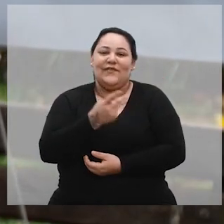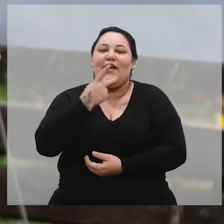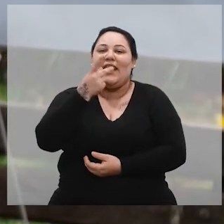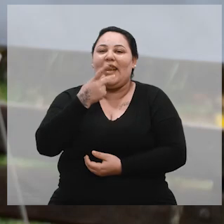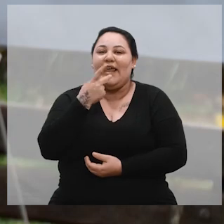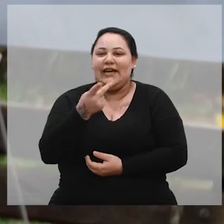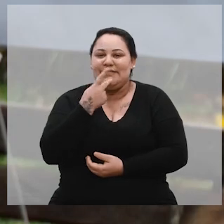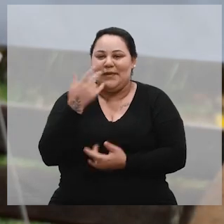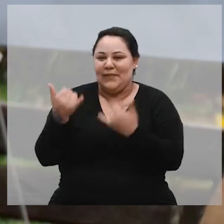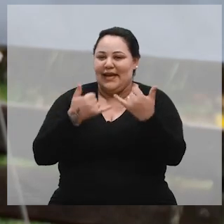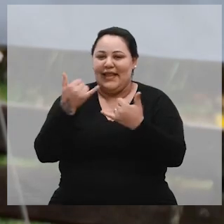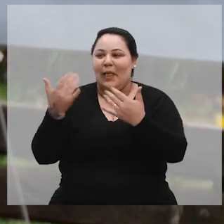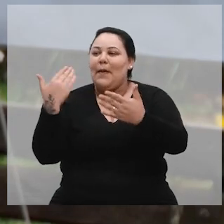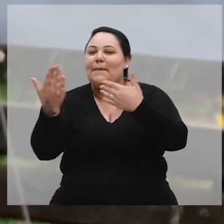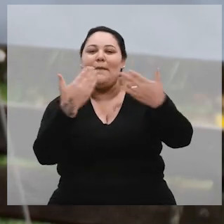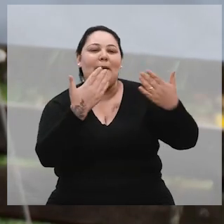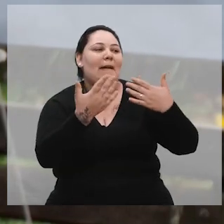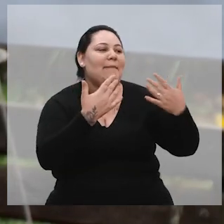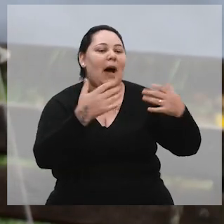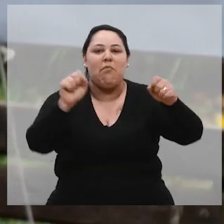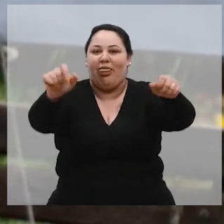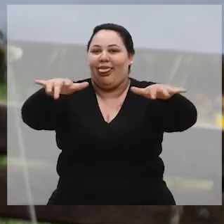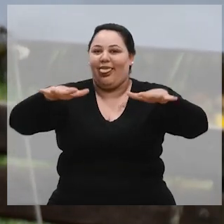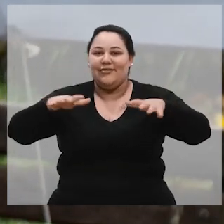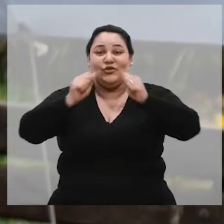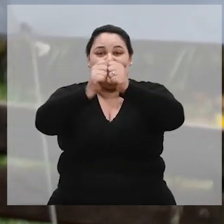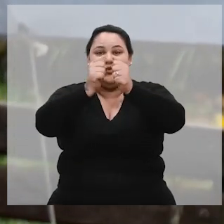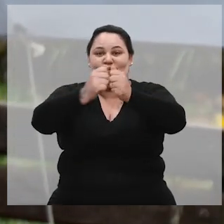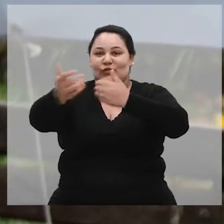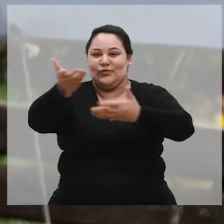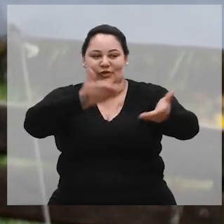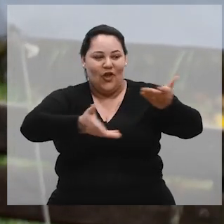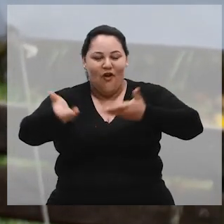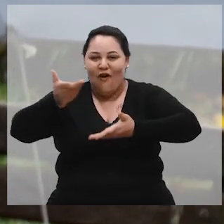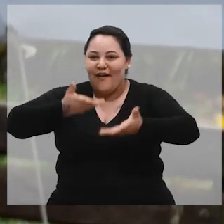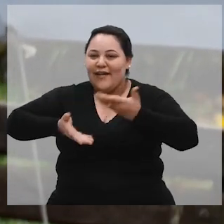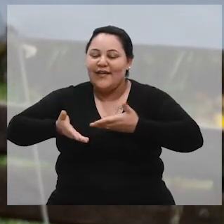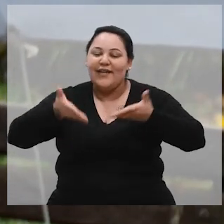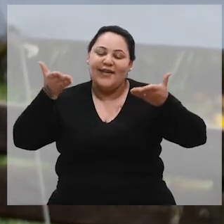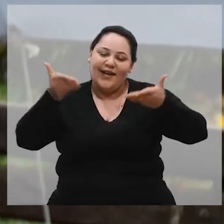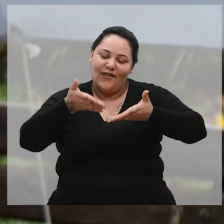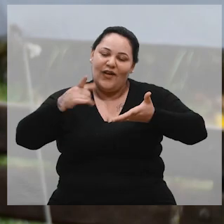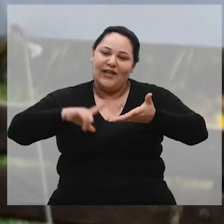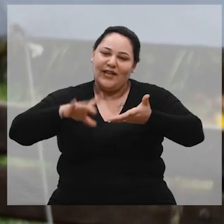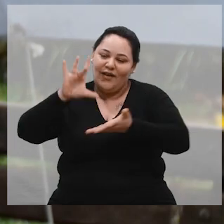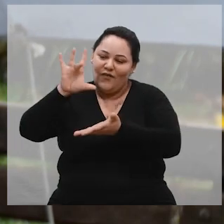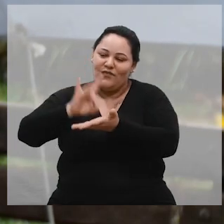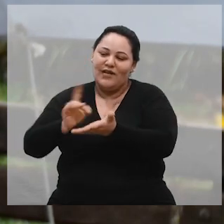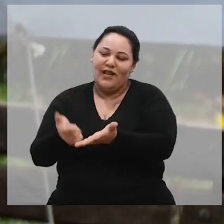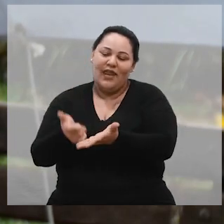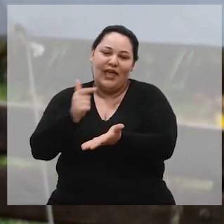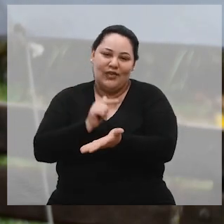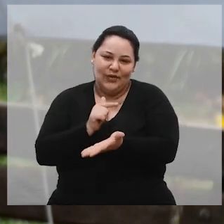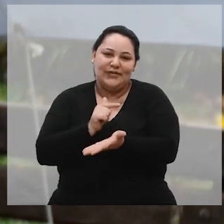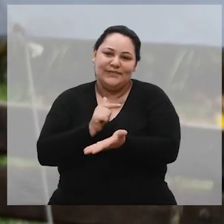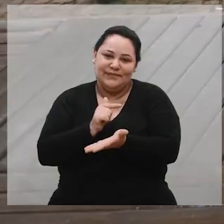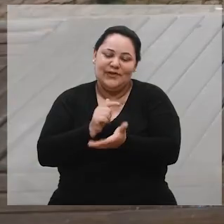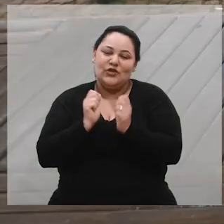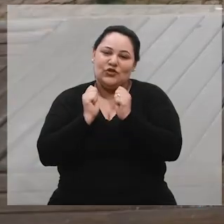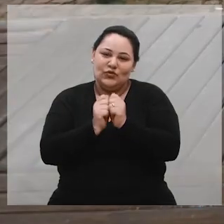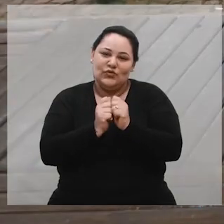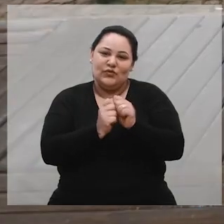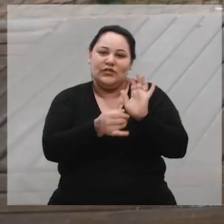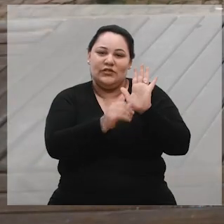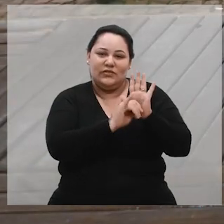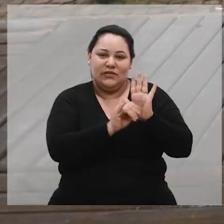na dinâmica com a plateia, nas brincadeiras com a plateia, e que agora ganham, né, os leitores através do edital, né,